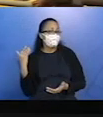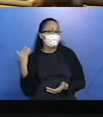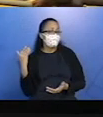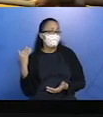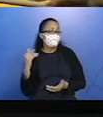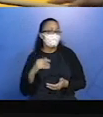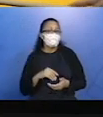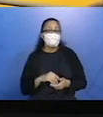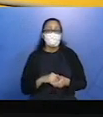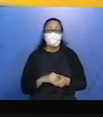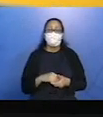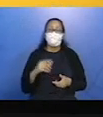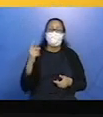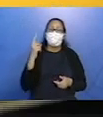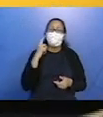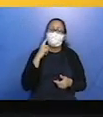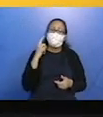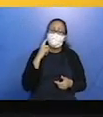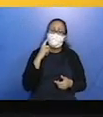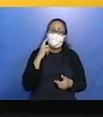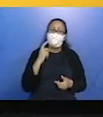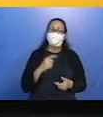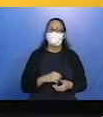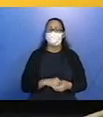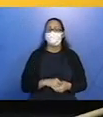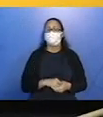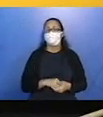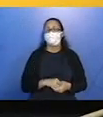o U de novo aqui, balas no bar.